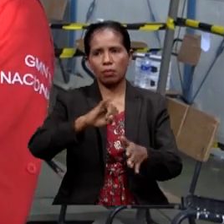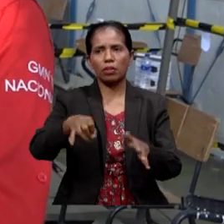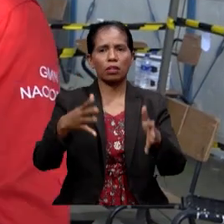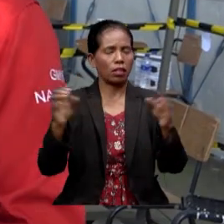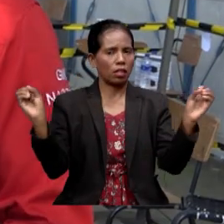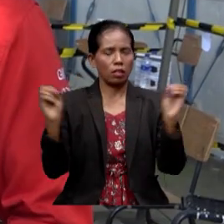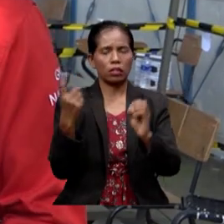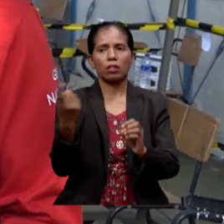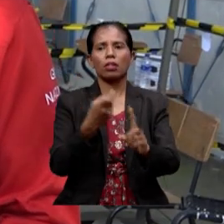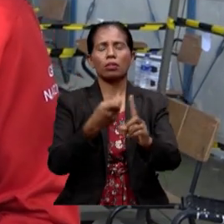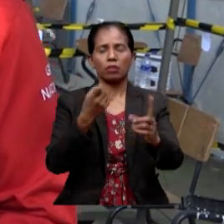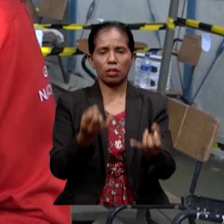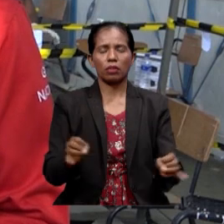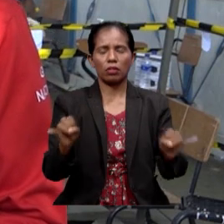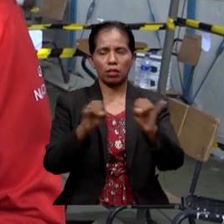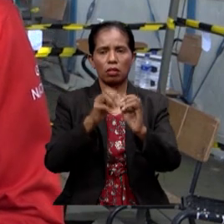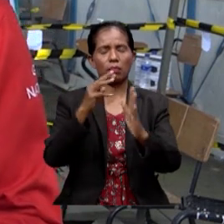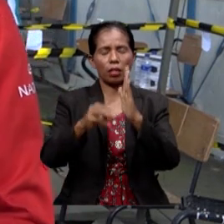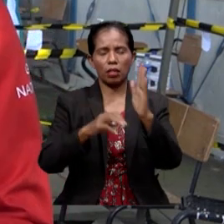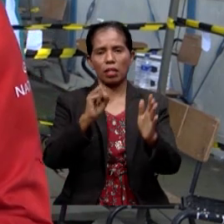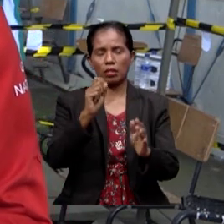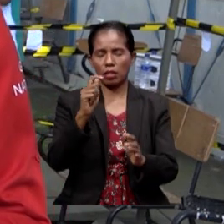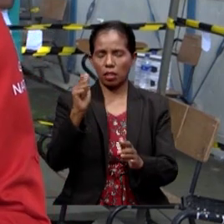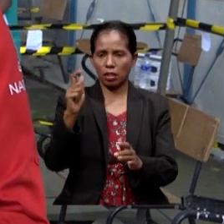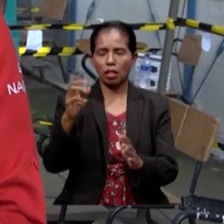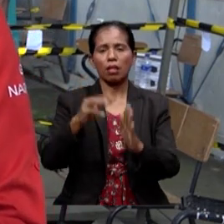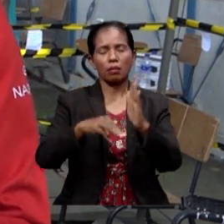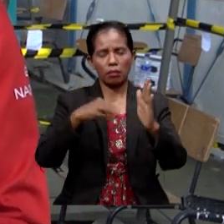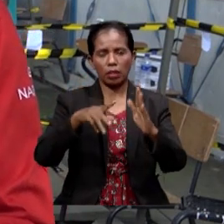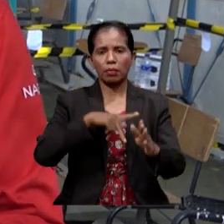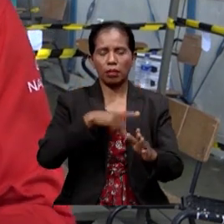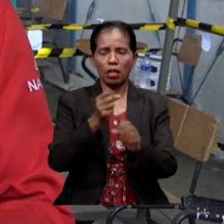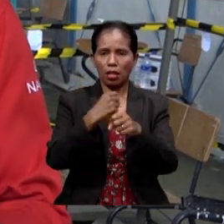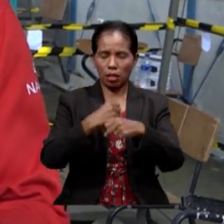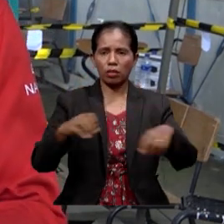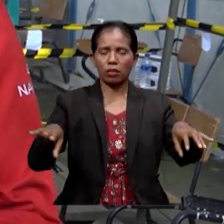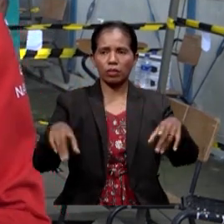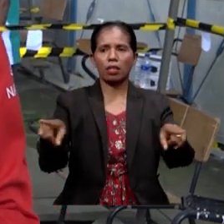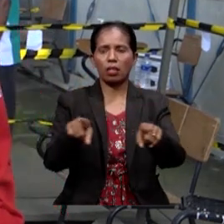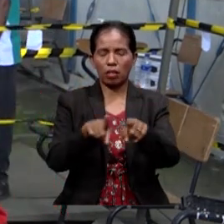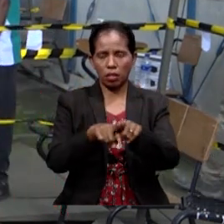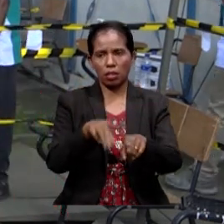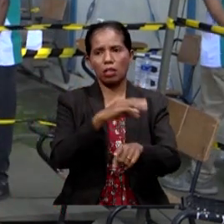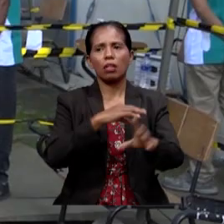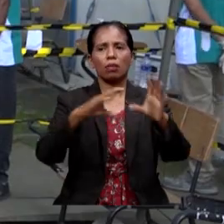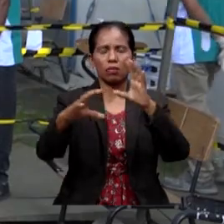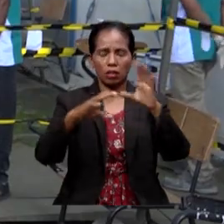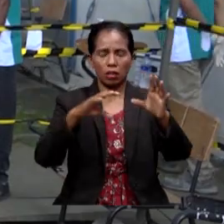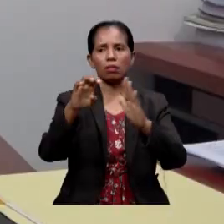os date mai husi instituição media estatal mai be media privado mos hala o serviço hanesan ho meios comunicação